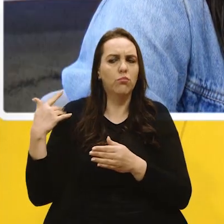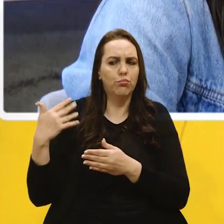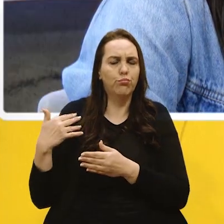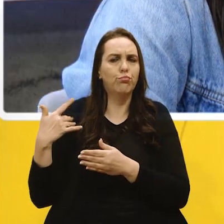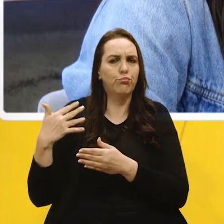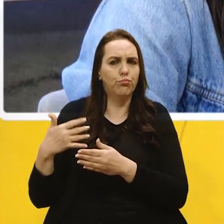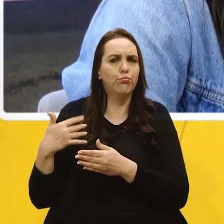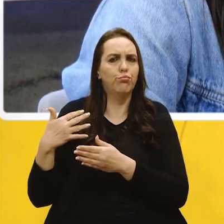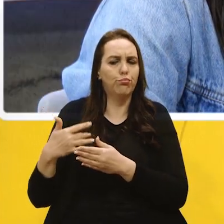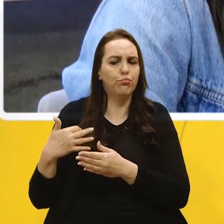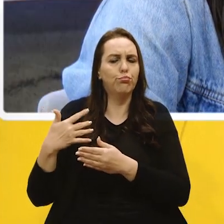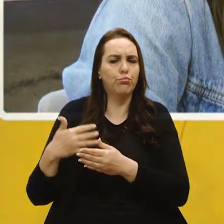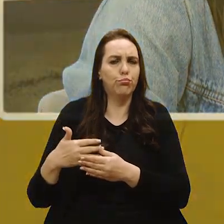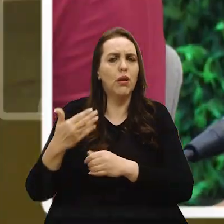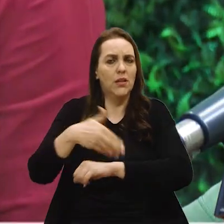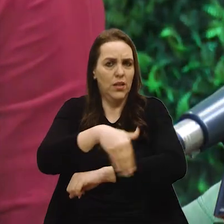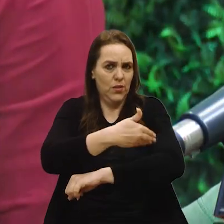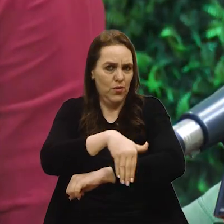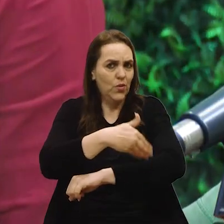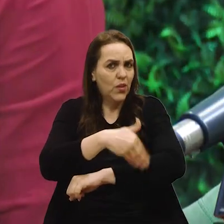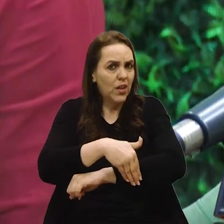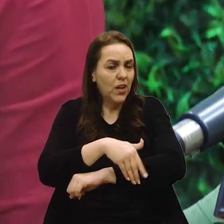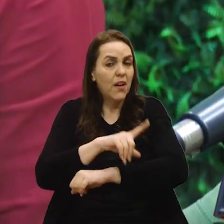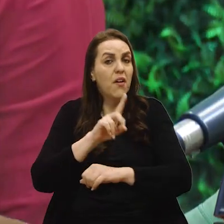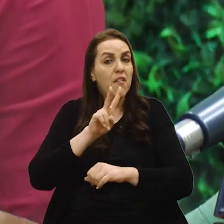tempo que tu vai ficando na rua, ela